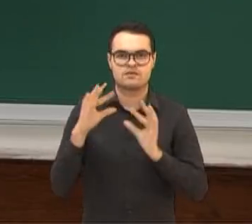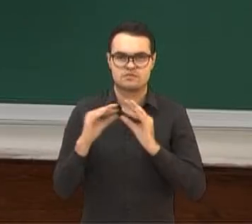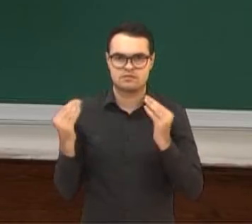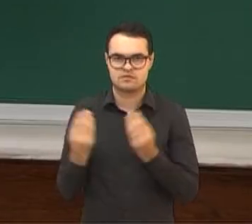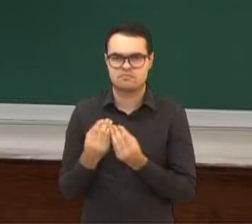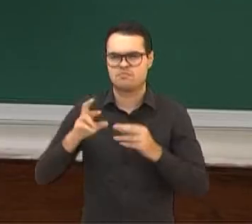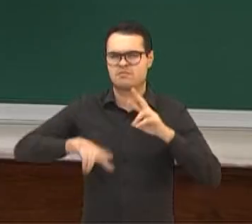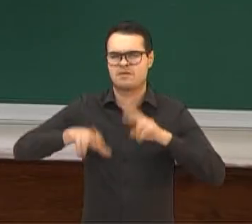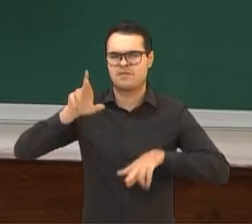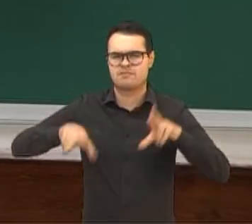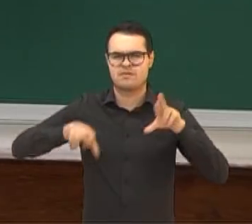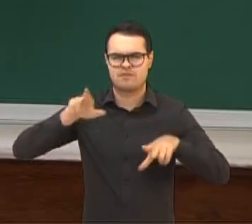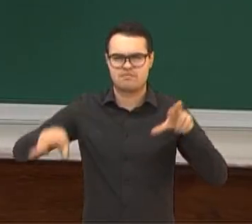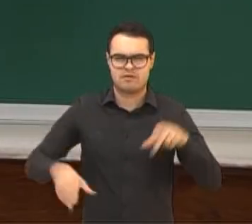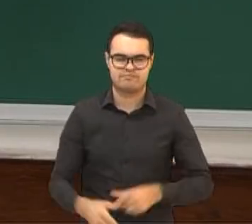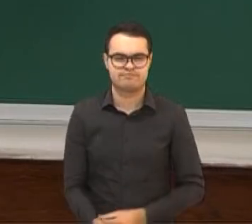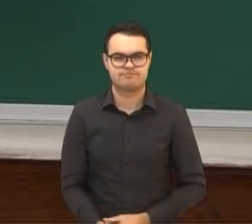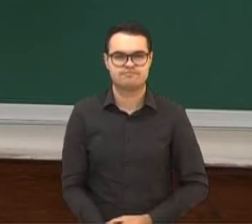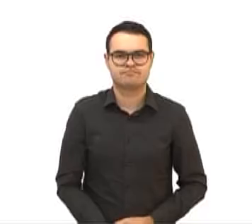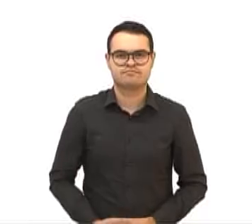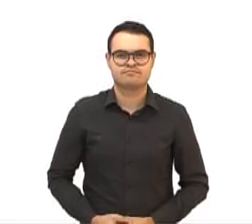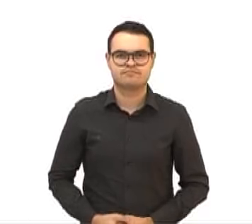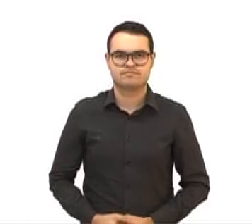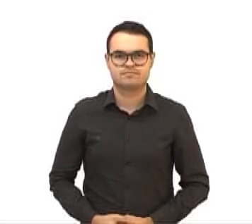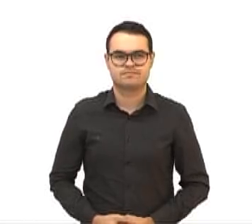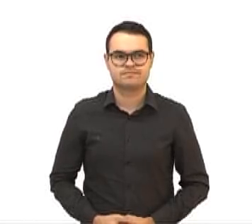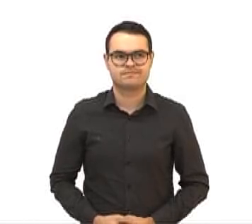substâncias muito diversificadas.